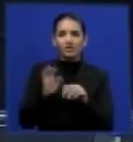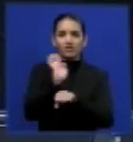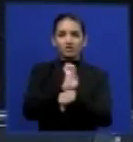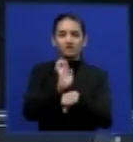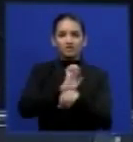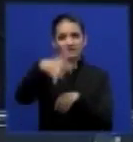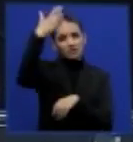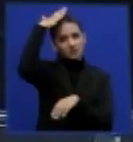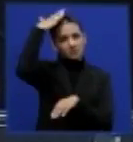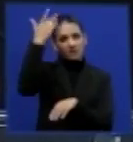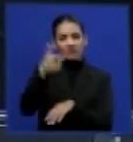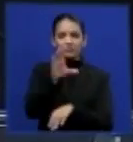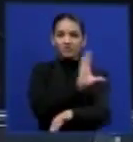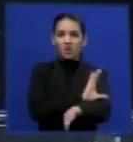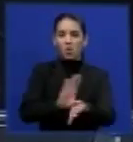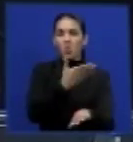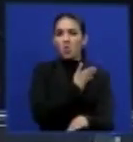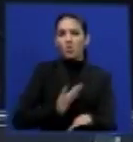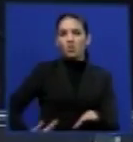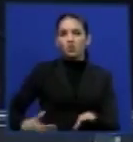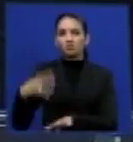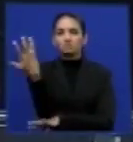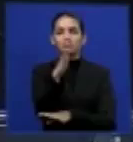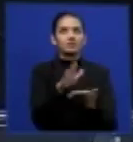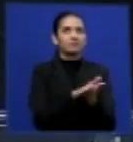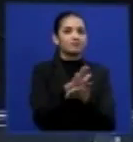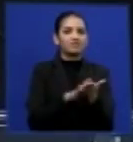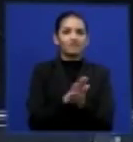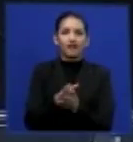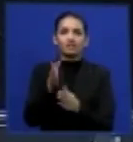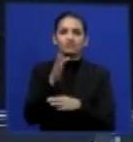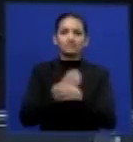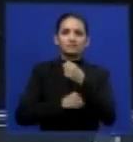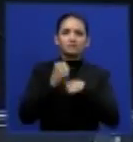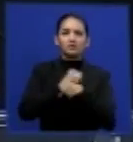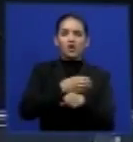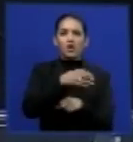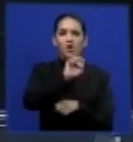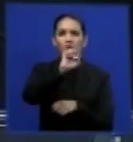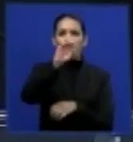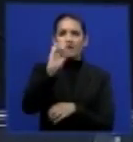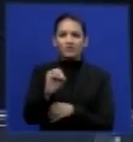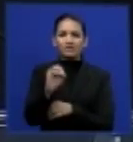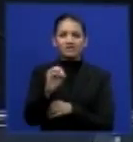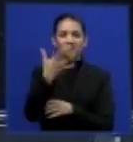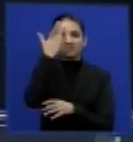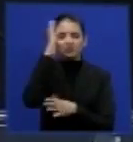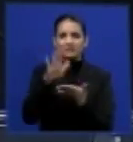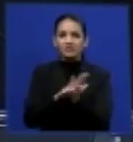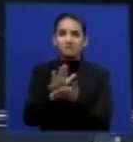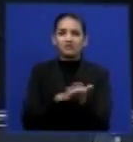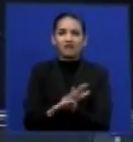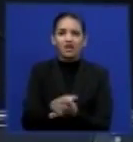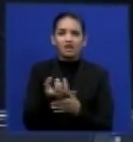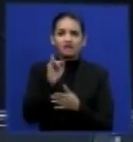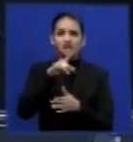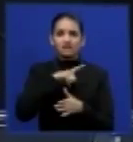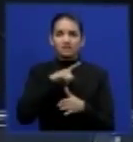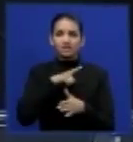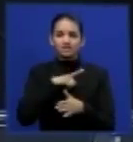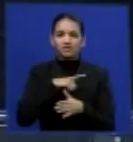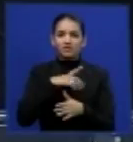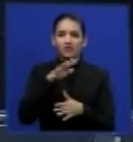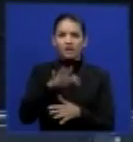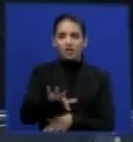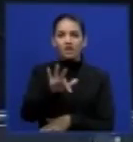década de 80 a situação é caótica não se sabe o que tá saindo da chaminé se os filtros estão estão sendo